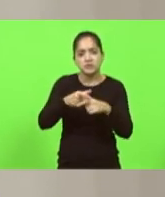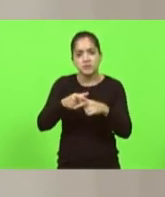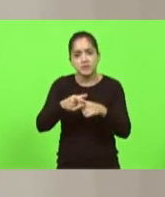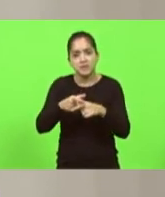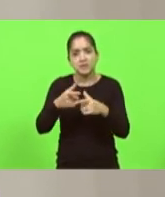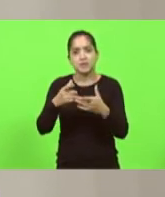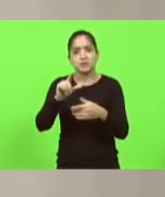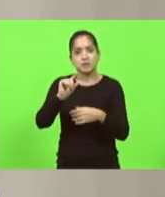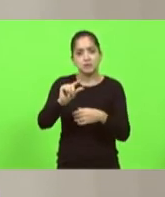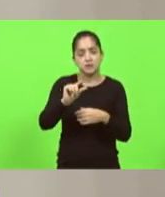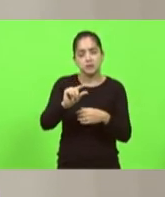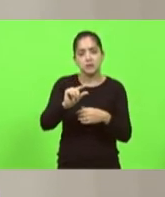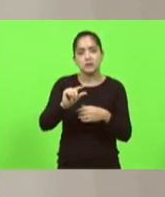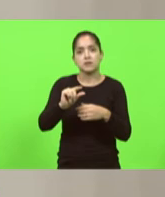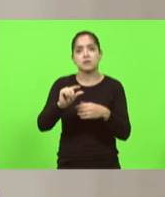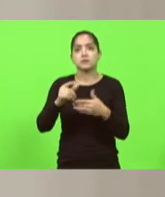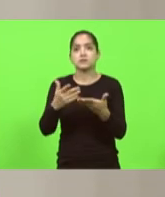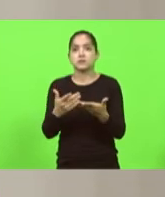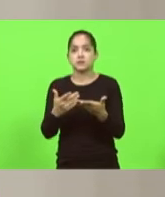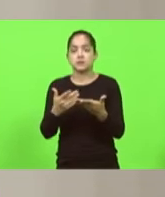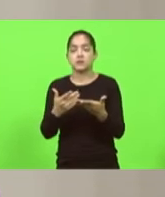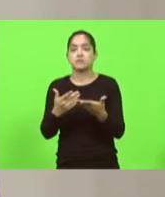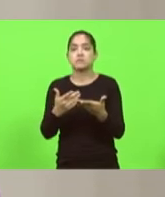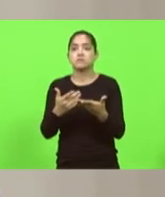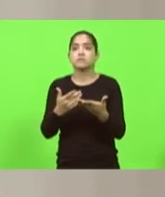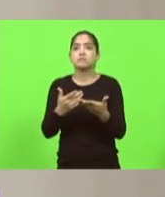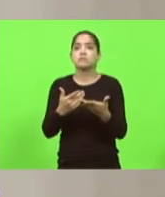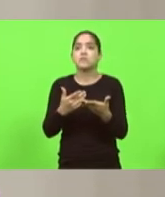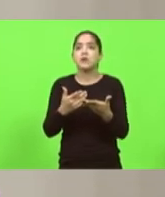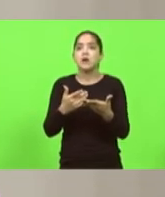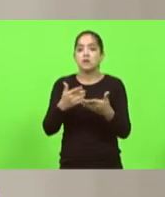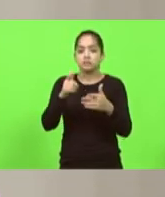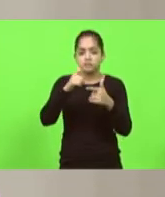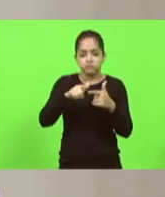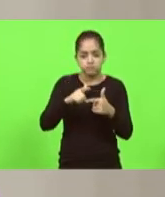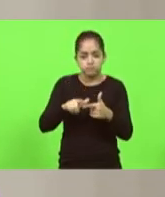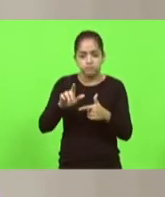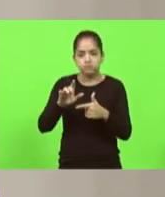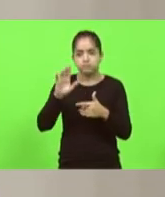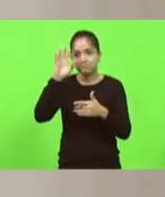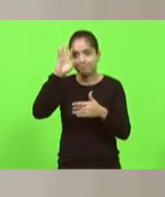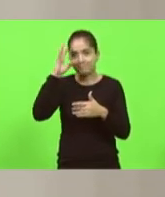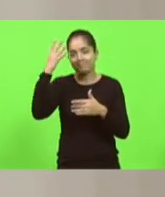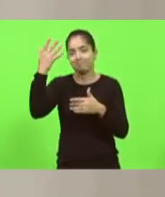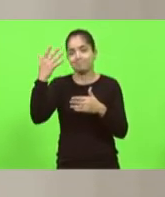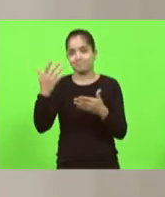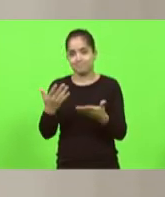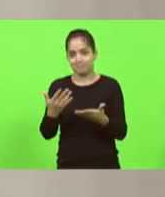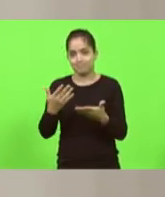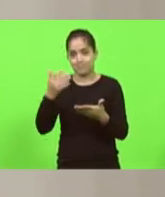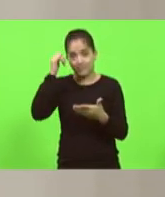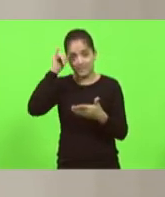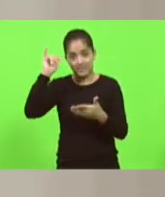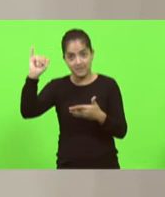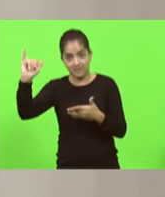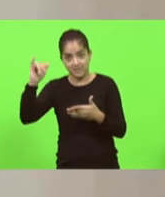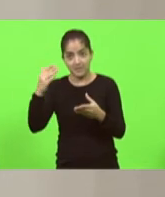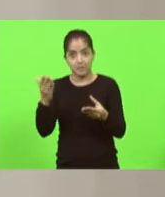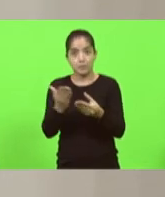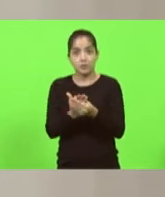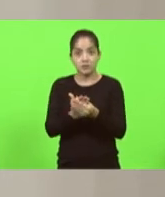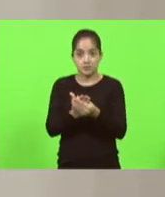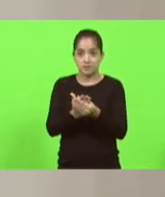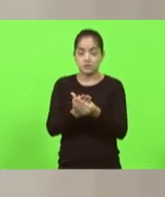Desafoga as varas de execução fiscais e evita a prescrição de processos